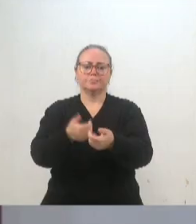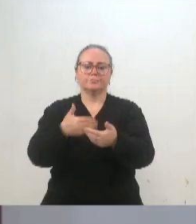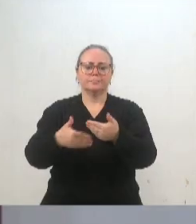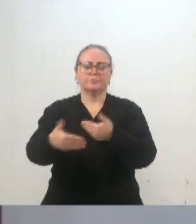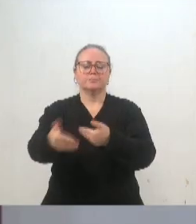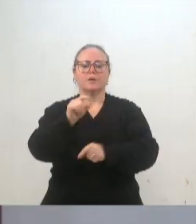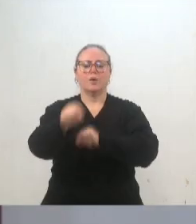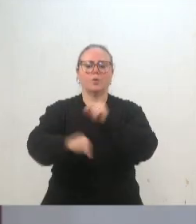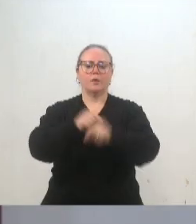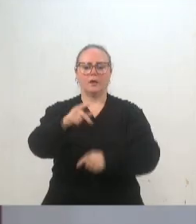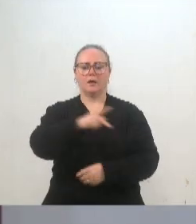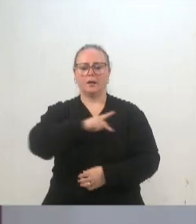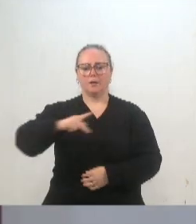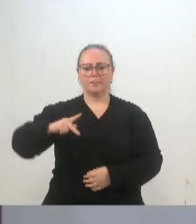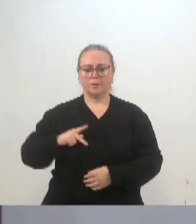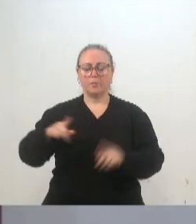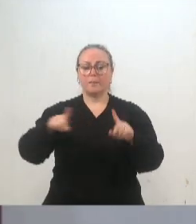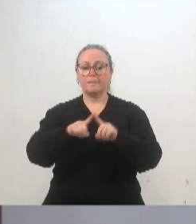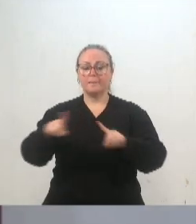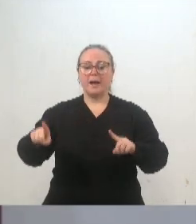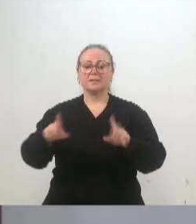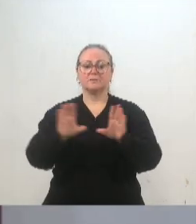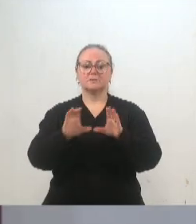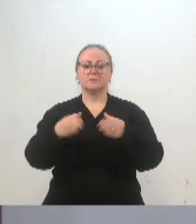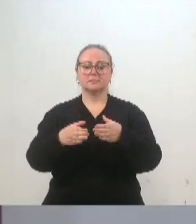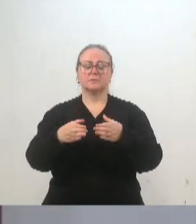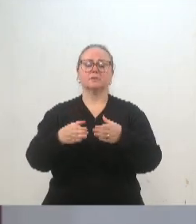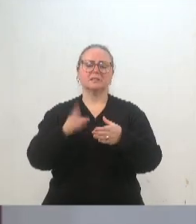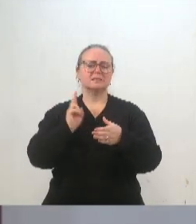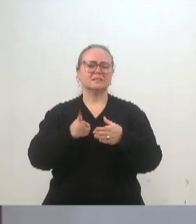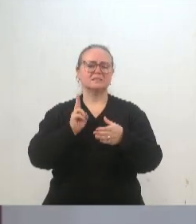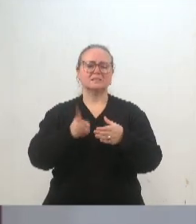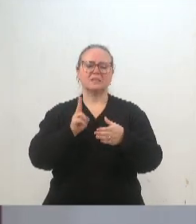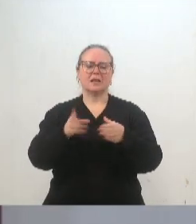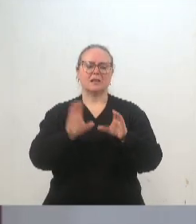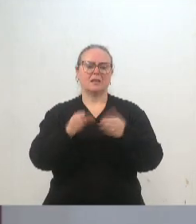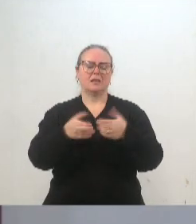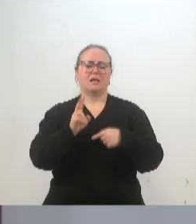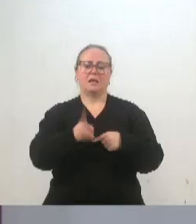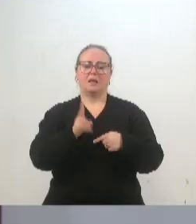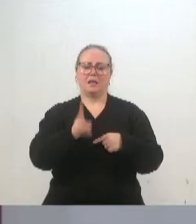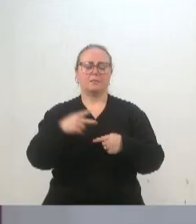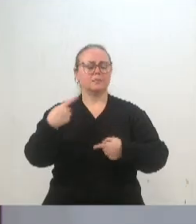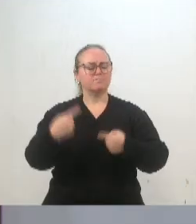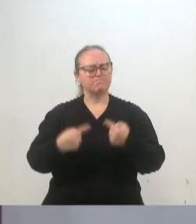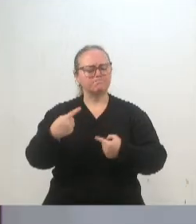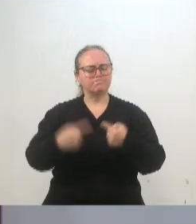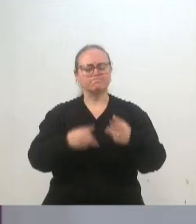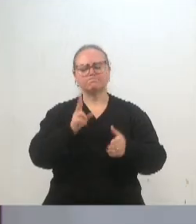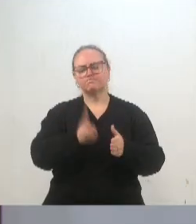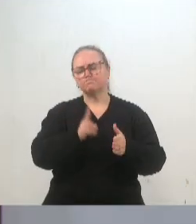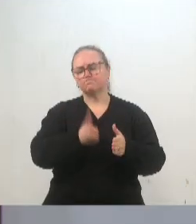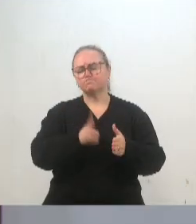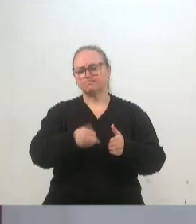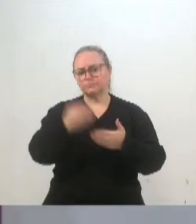geral, em comissões permanentes e que isso seja discutido de forma constante na nossa casa. Obrigado, presidente.